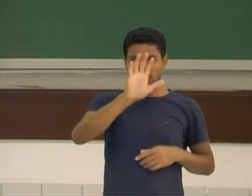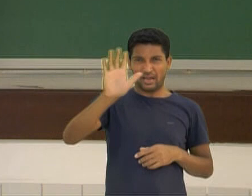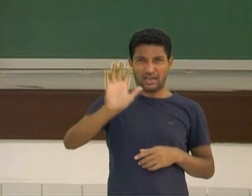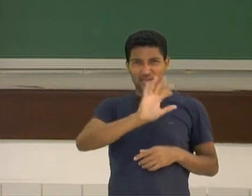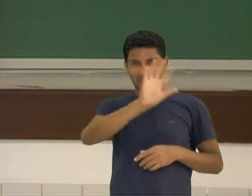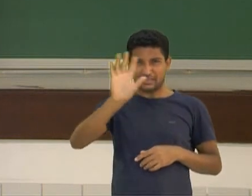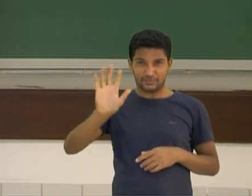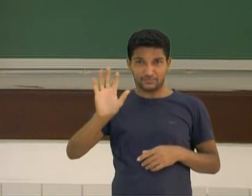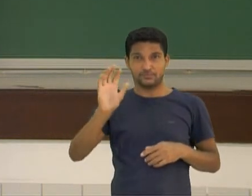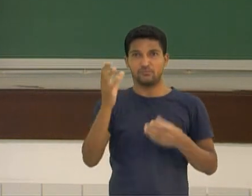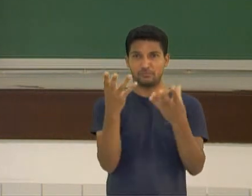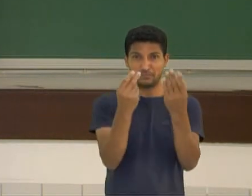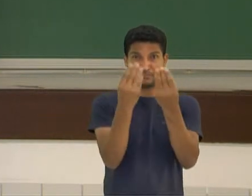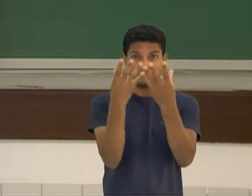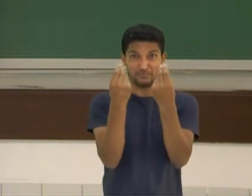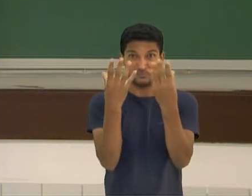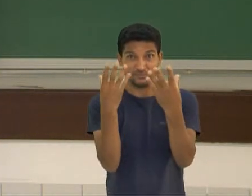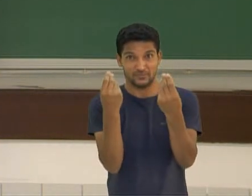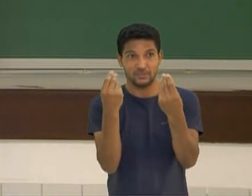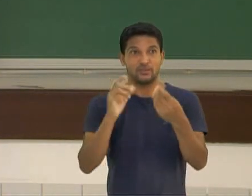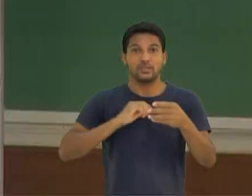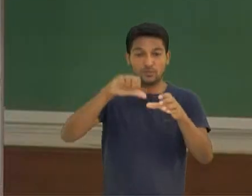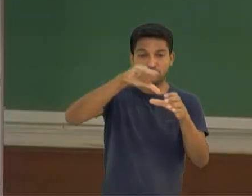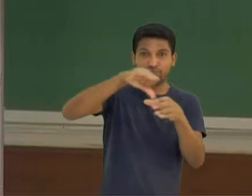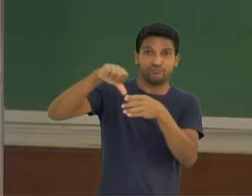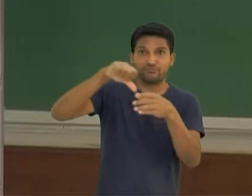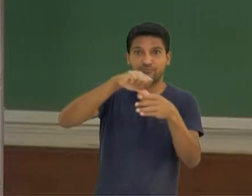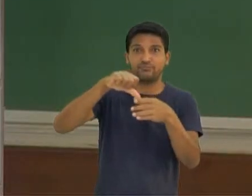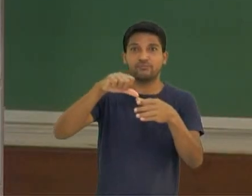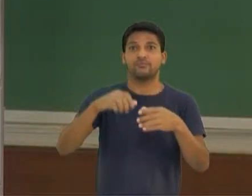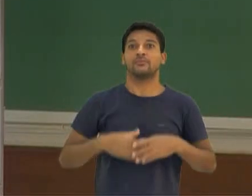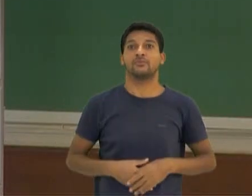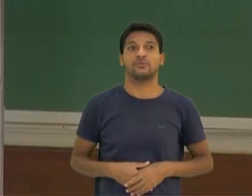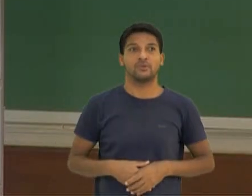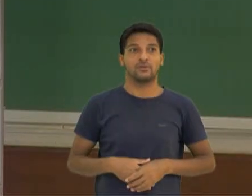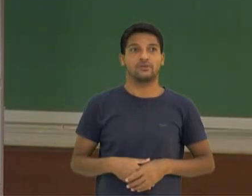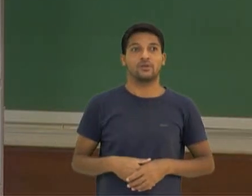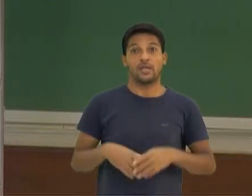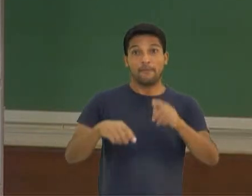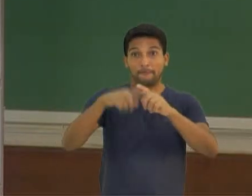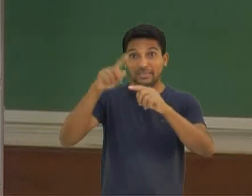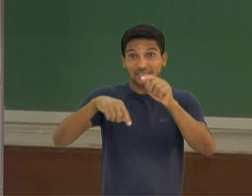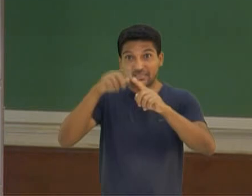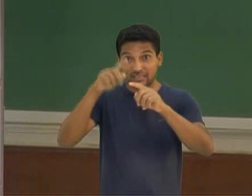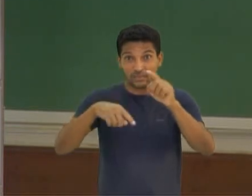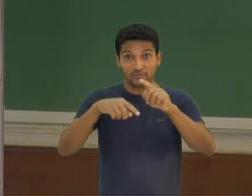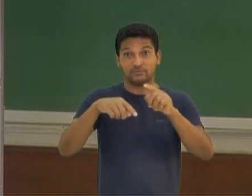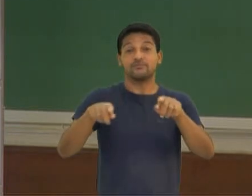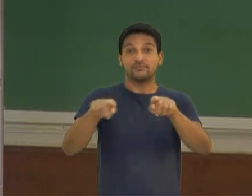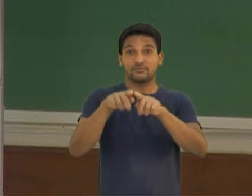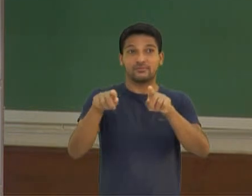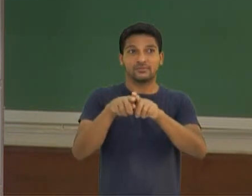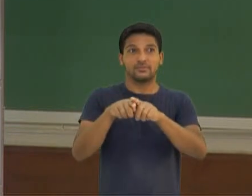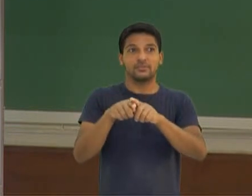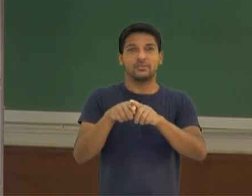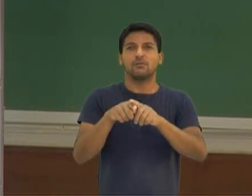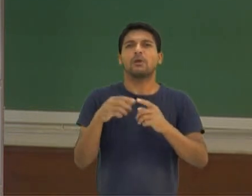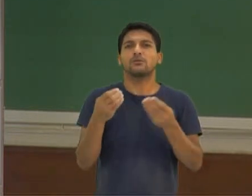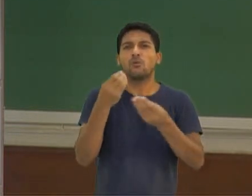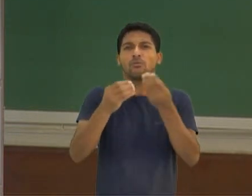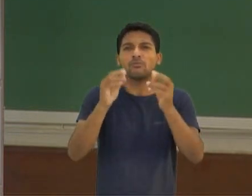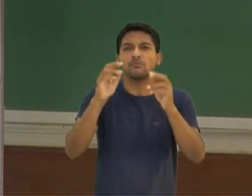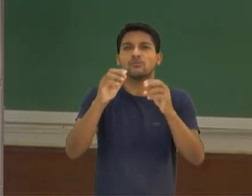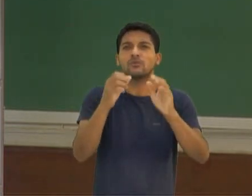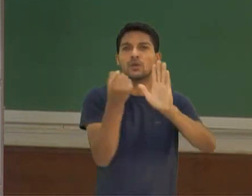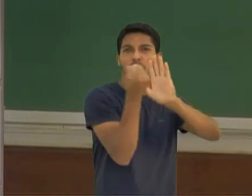tem uma variedade muito grande de substância, uma variedade muito grande de materiais. E como que a gente distingue, né? Como que a